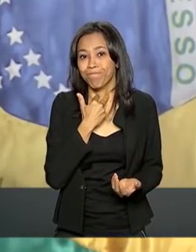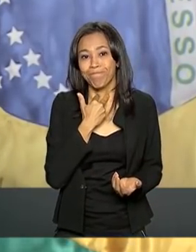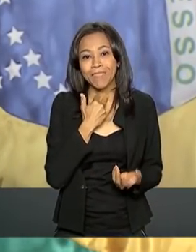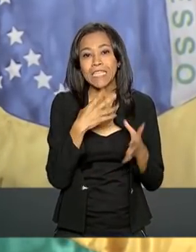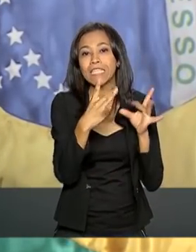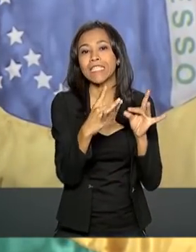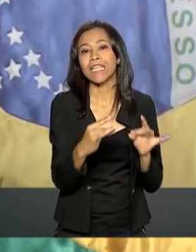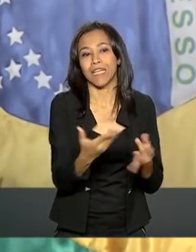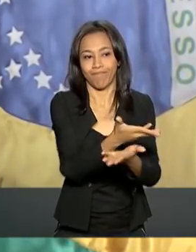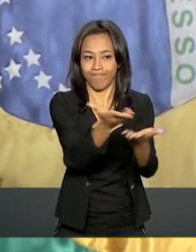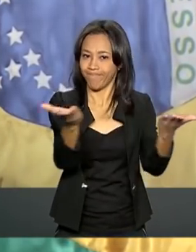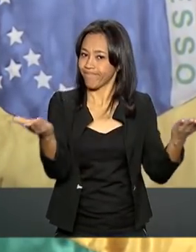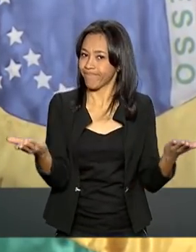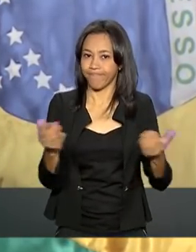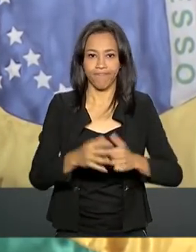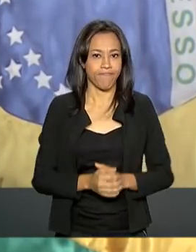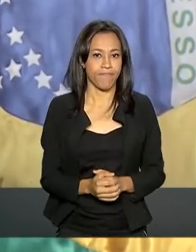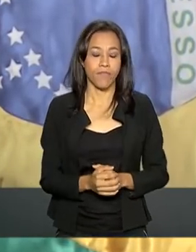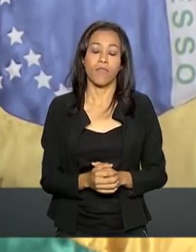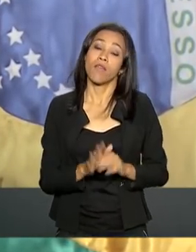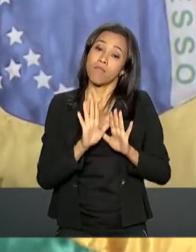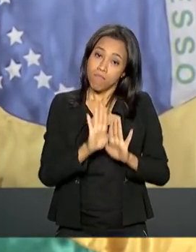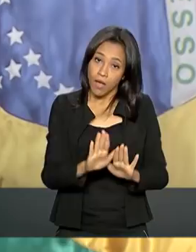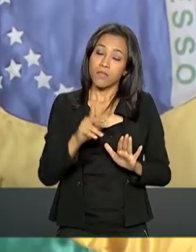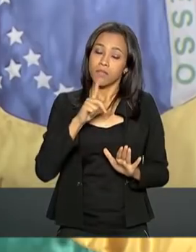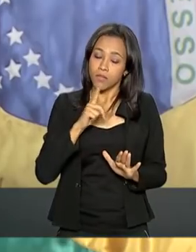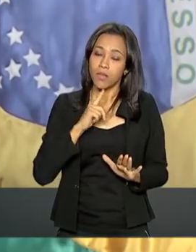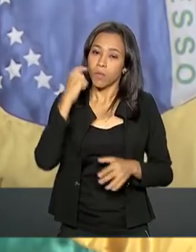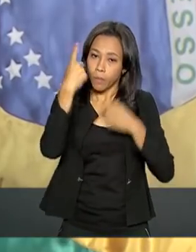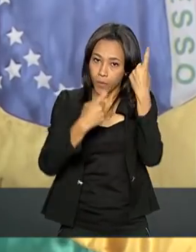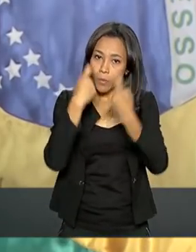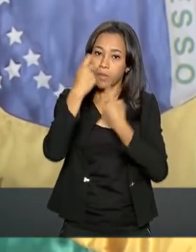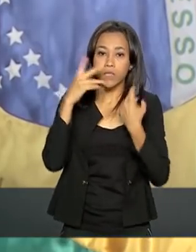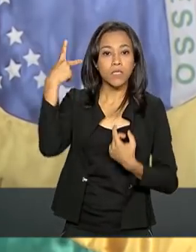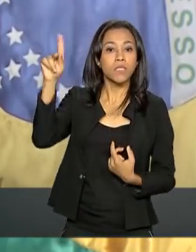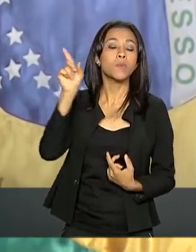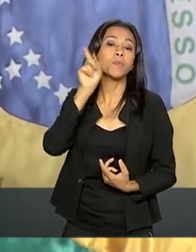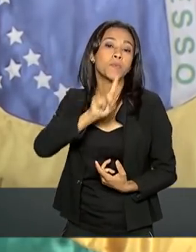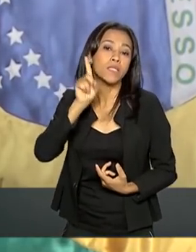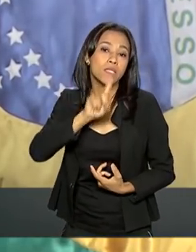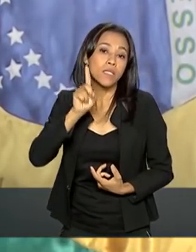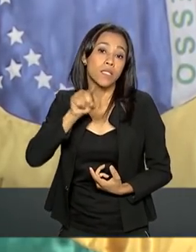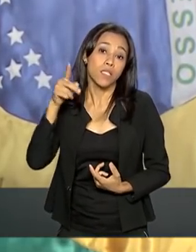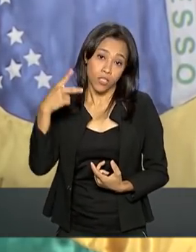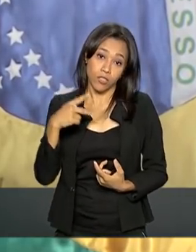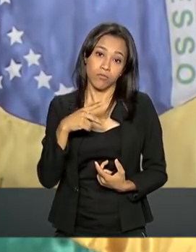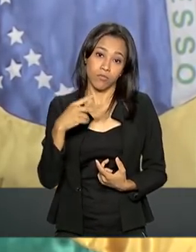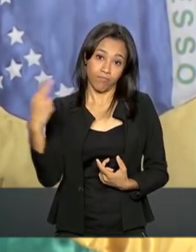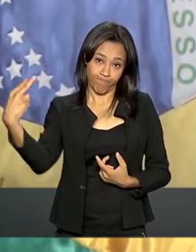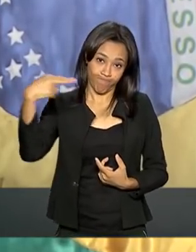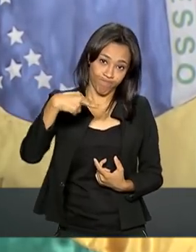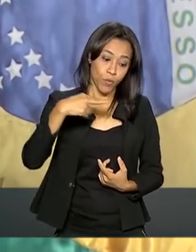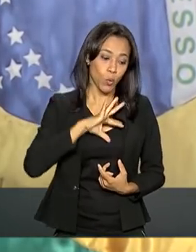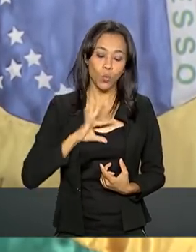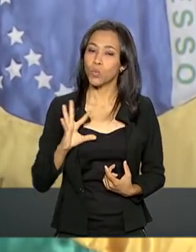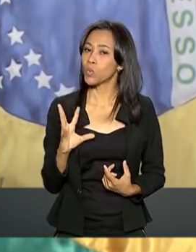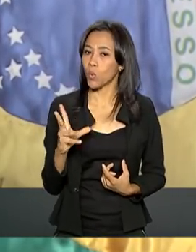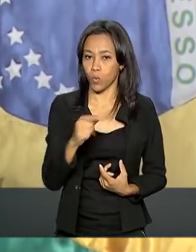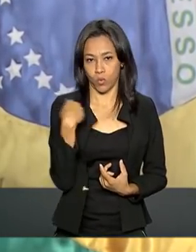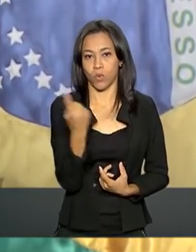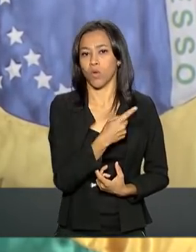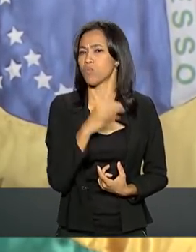entrar em detalhes. Mas há uma preocupação do presidente americano com todos nós aqui, não apenas o